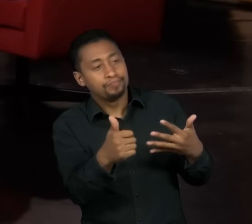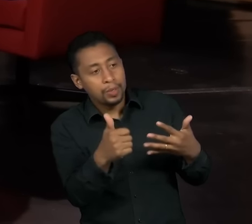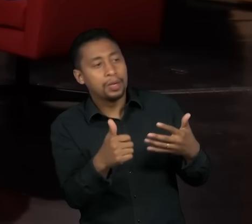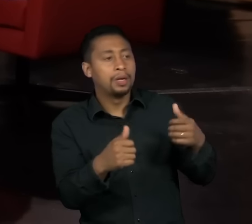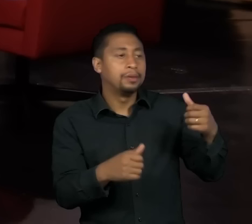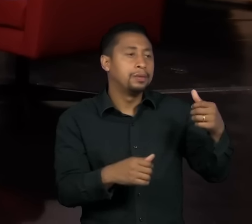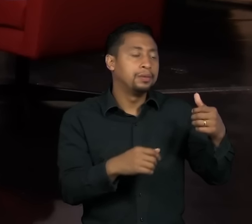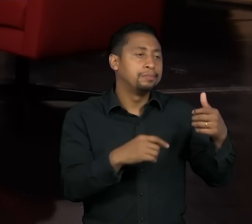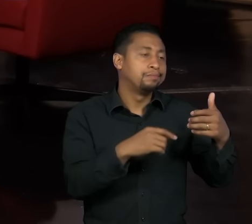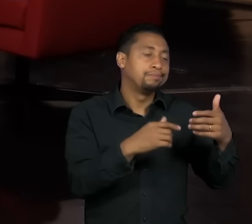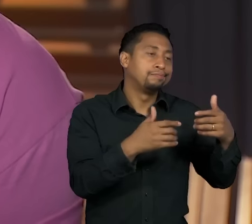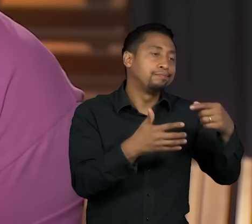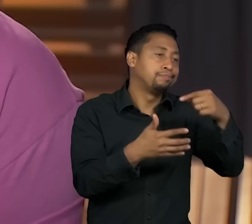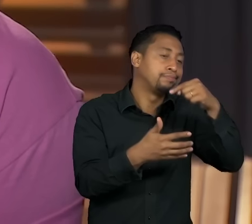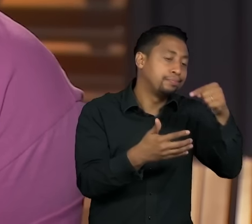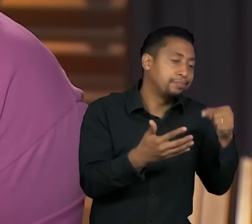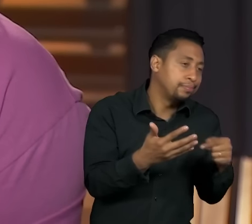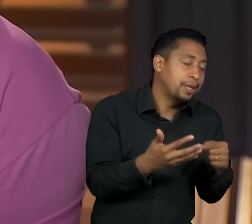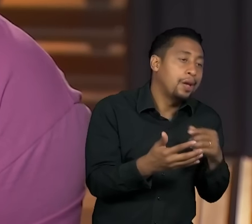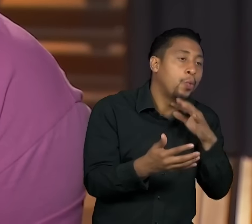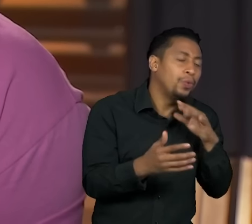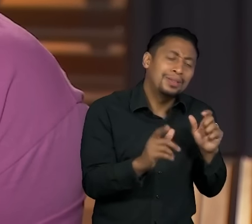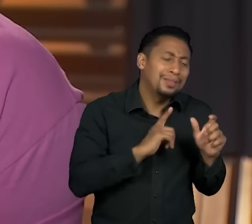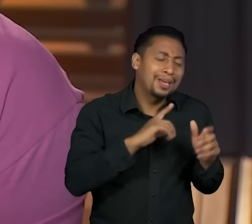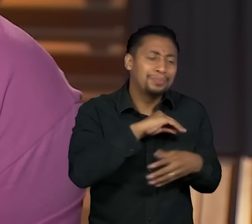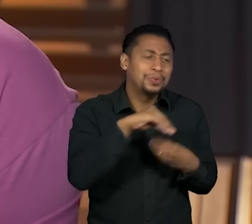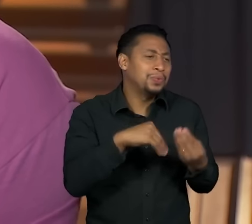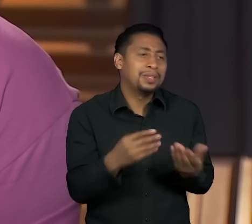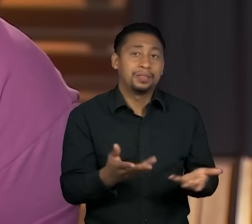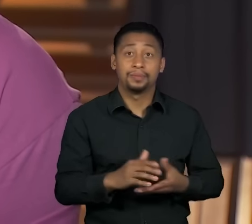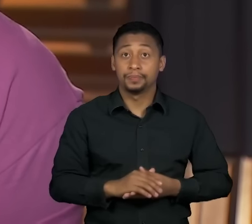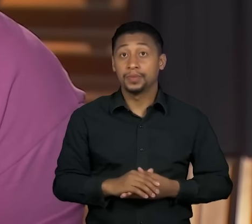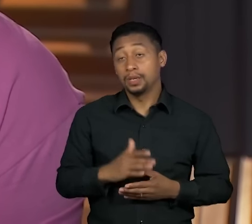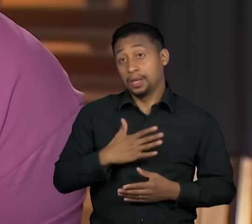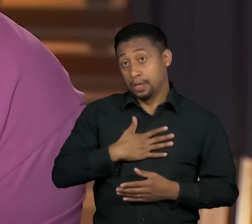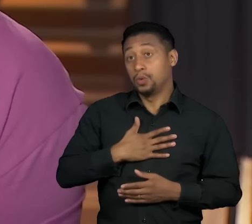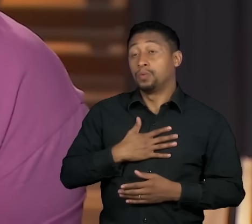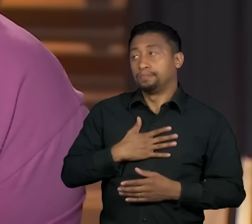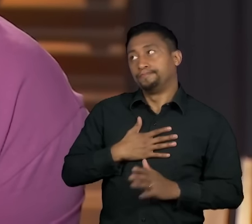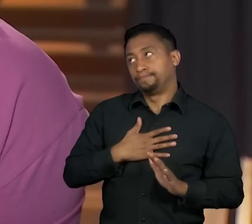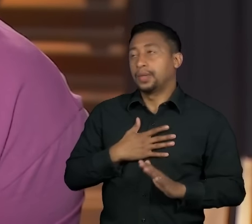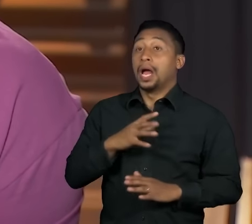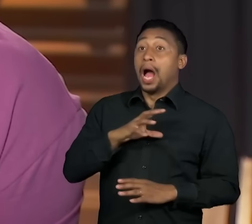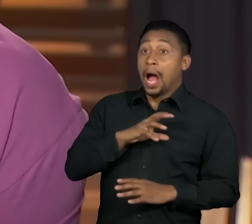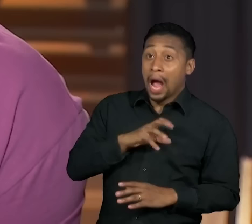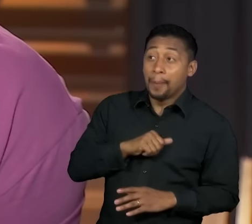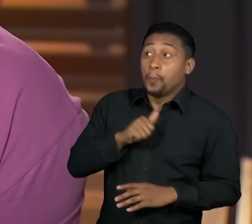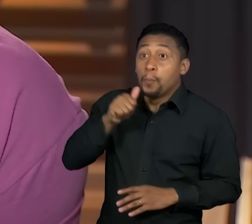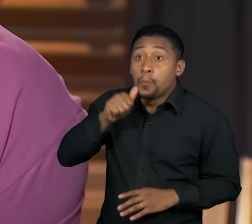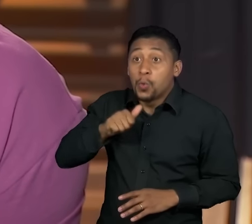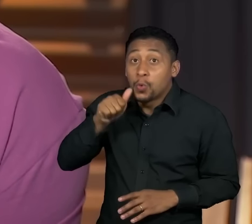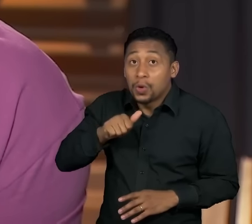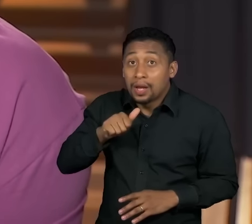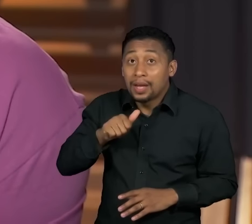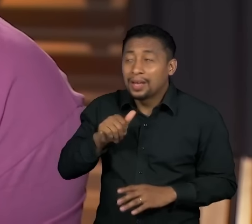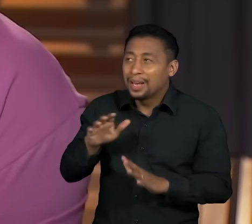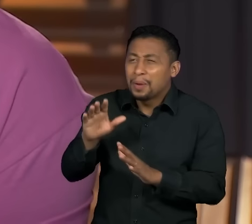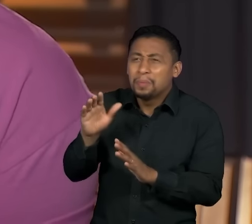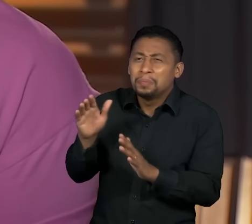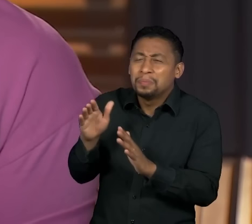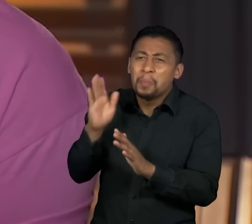Exatamente. Porque a gente tem essa... Eu tenho um gosto que é assim, independente se é homem ou mulher, é uma pessoa muito boazinha com pitadas de maldade.